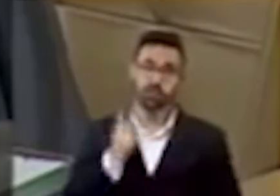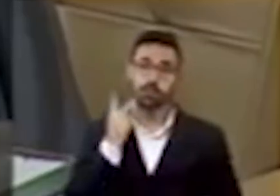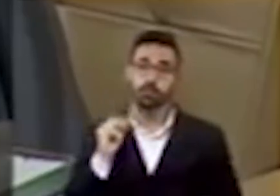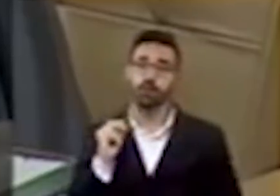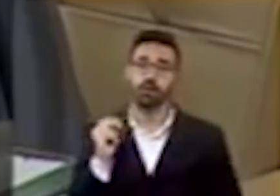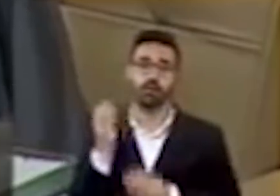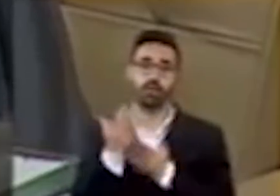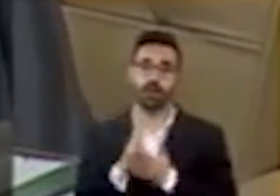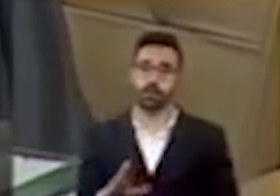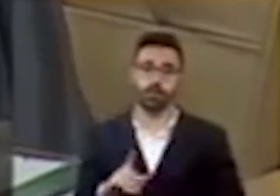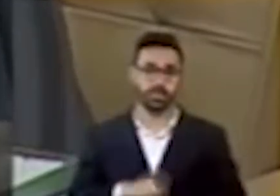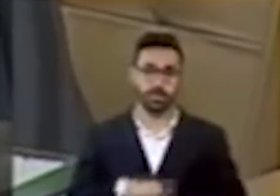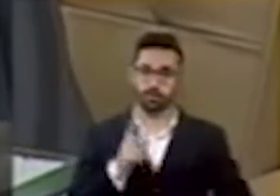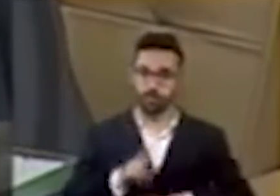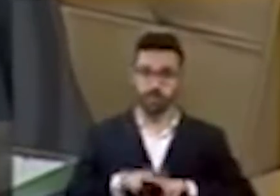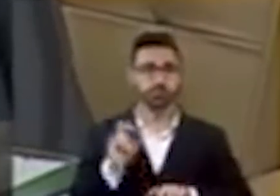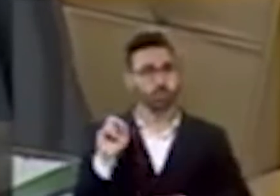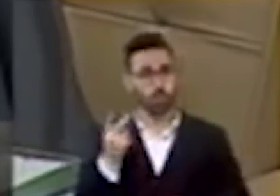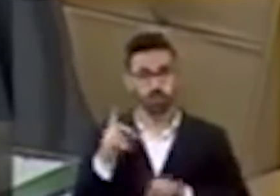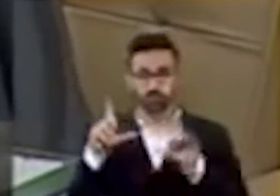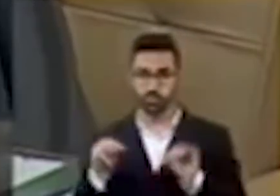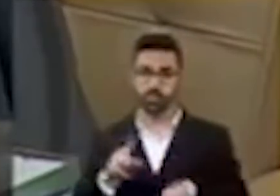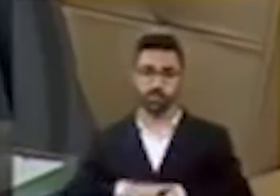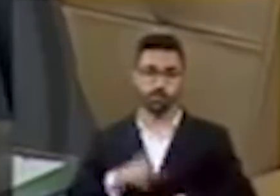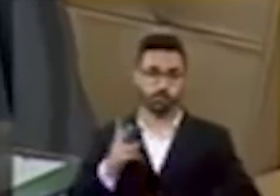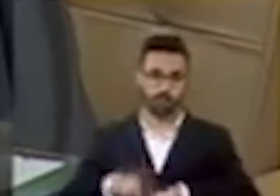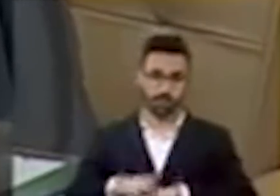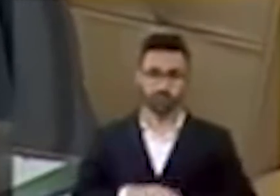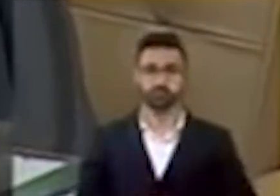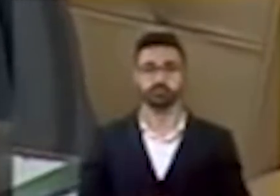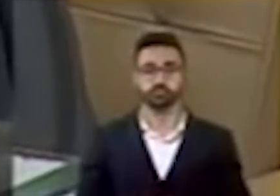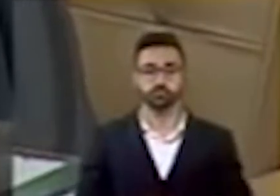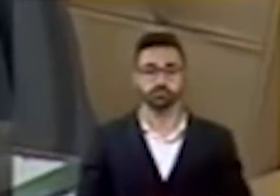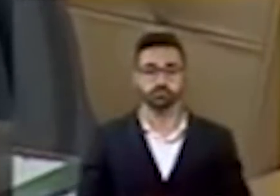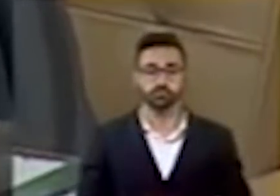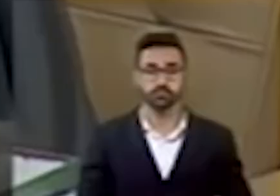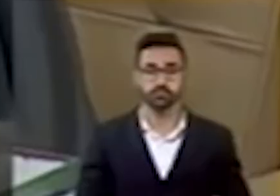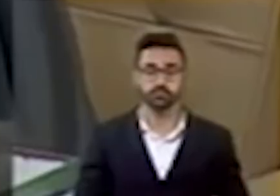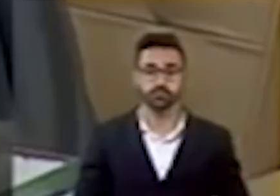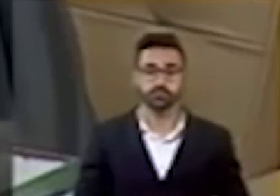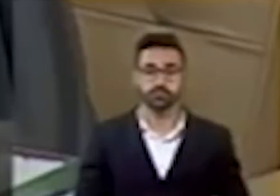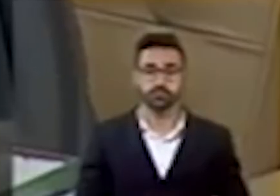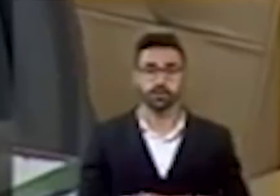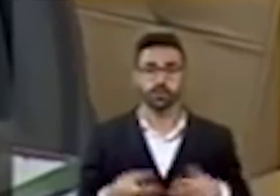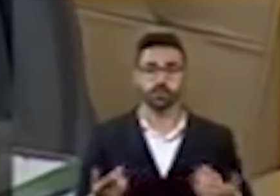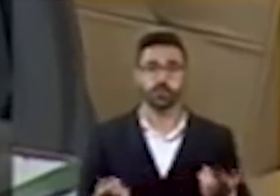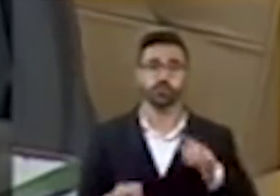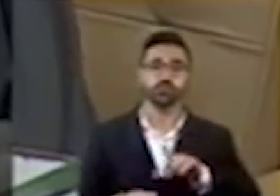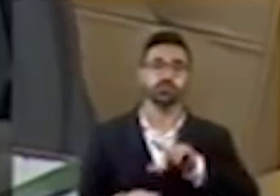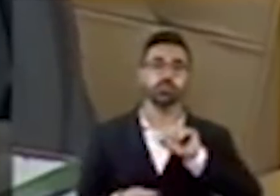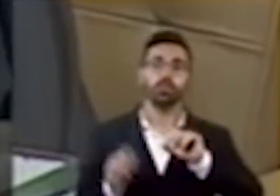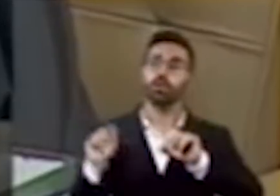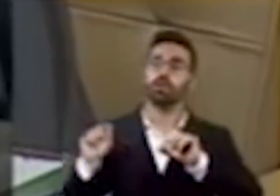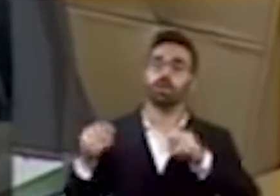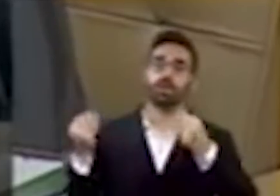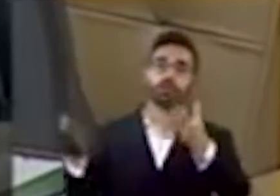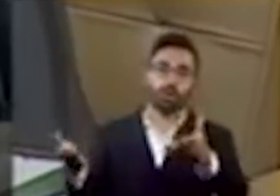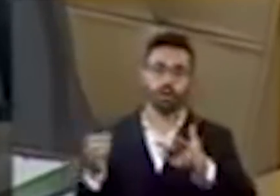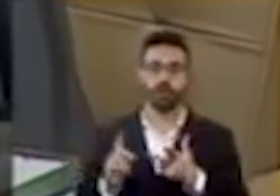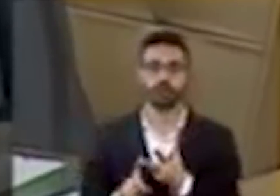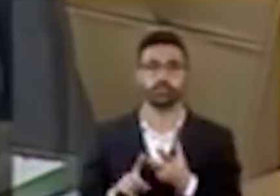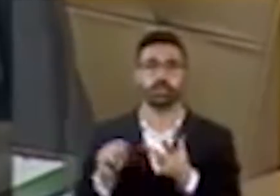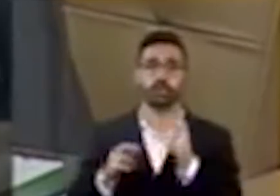punibilidade de condenados ou diminuir-lhes os efeitos, de modo que a escolha das pessoas atingidas, os